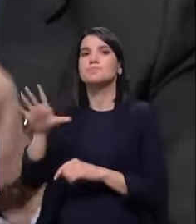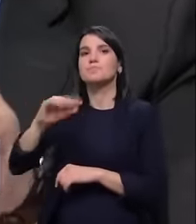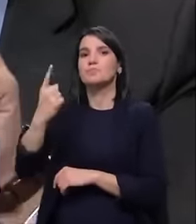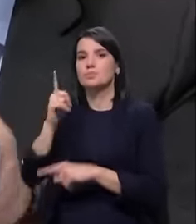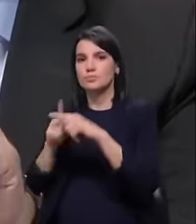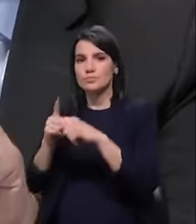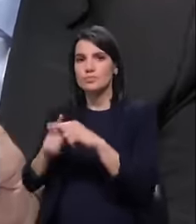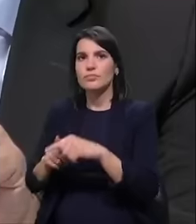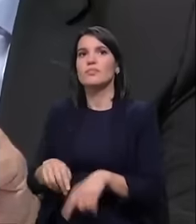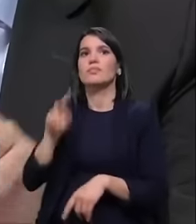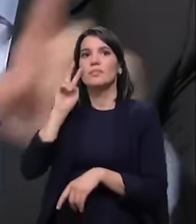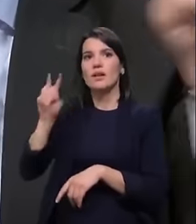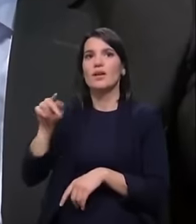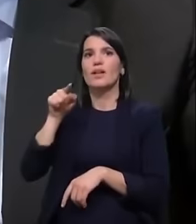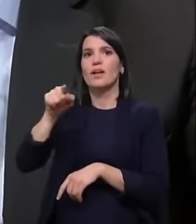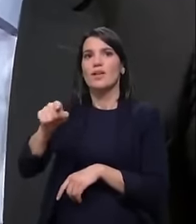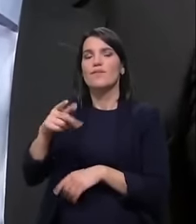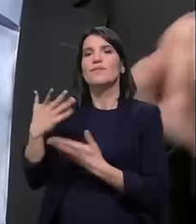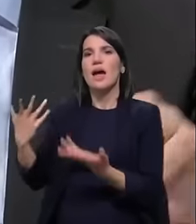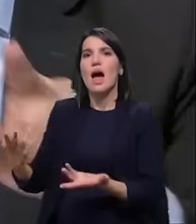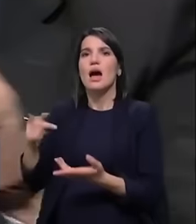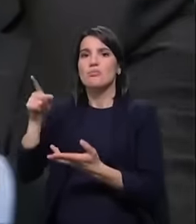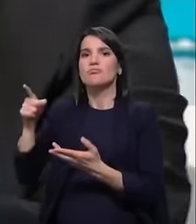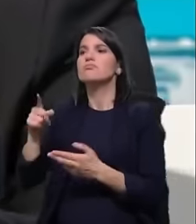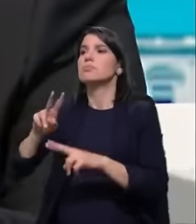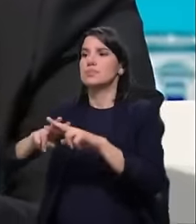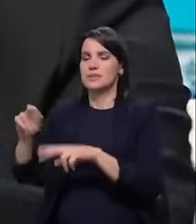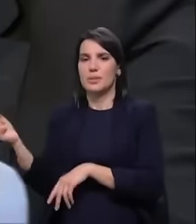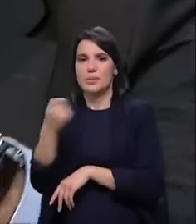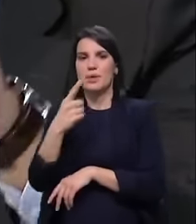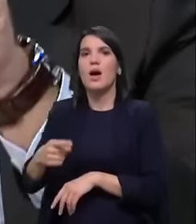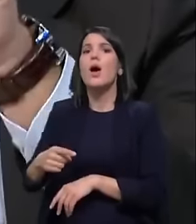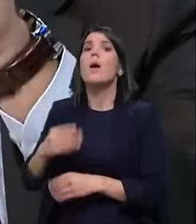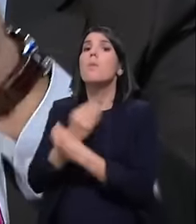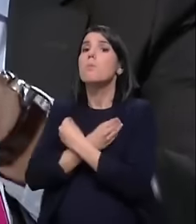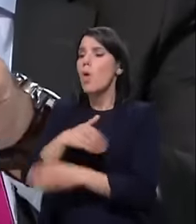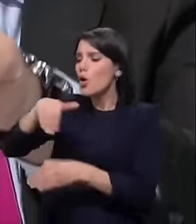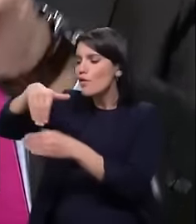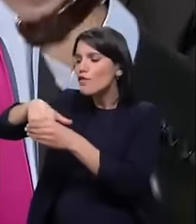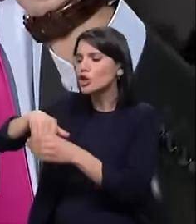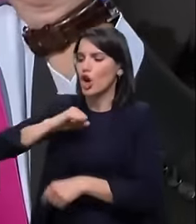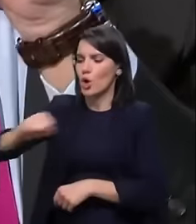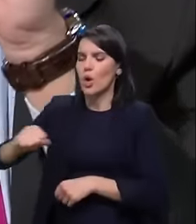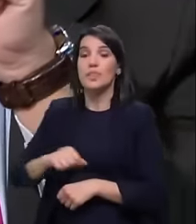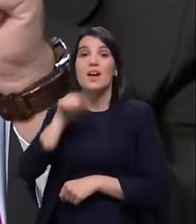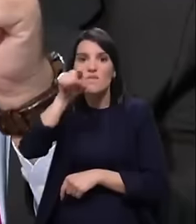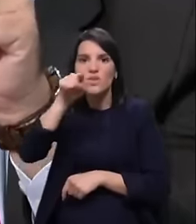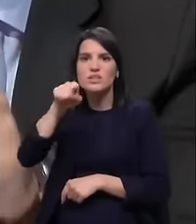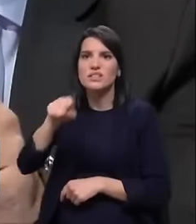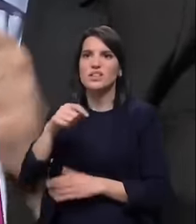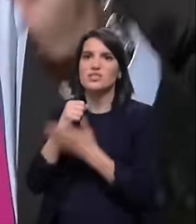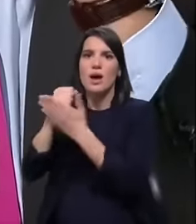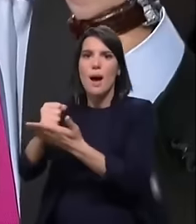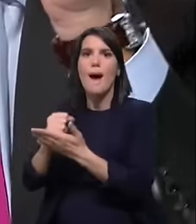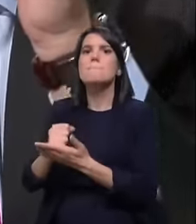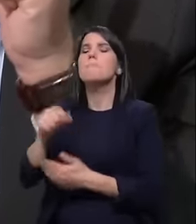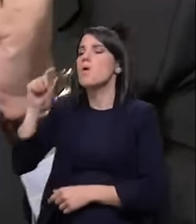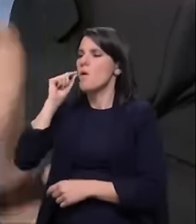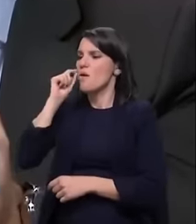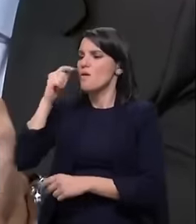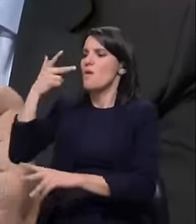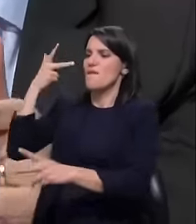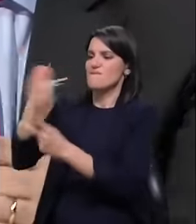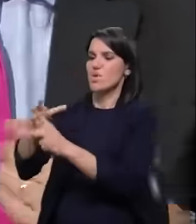vantagem. É que vissem que quem as agrediu ficaria atrás das grades. Votação do Bloco de Esquerda. Contra. Vocês estão ao lado dos violadores, estão ao lado